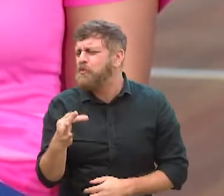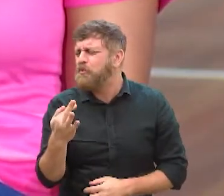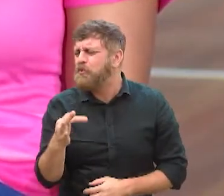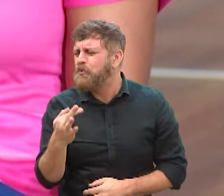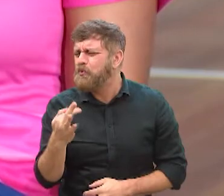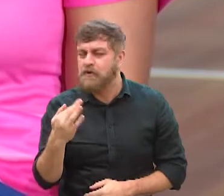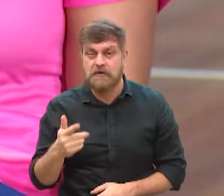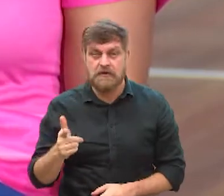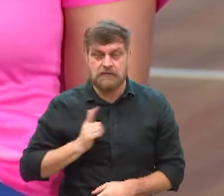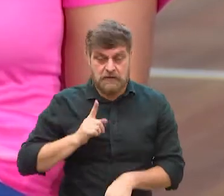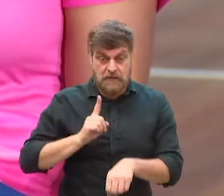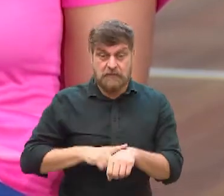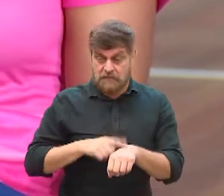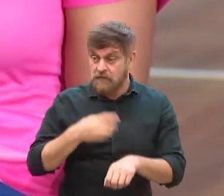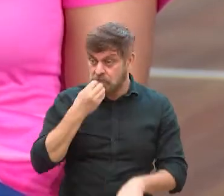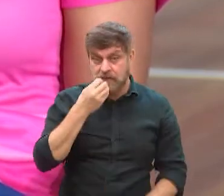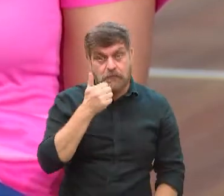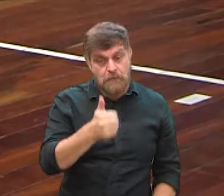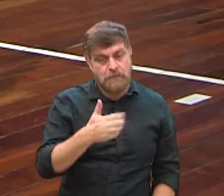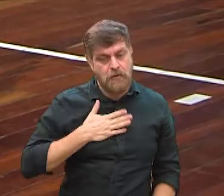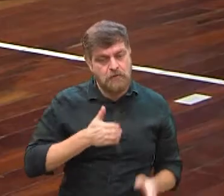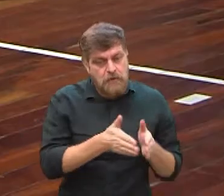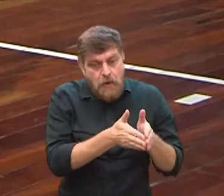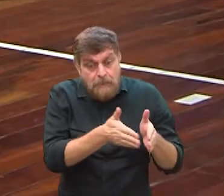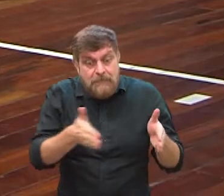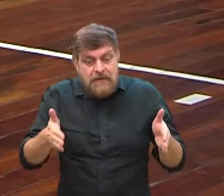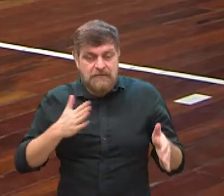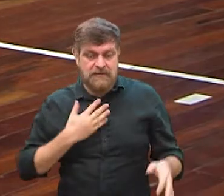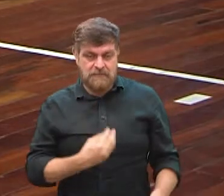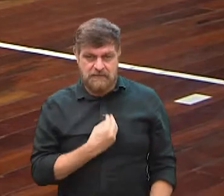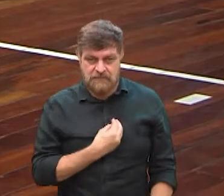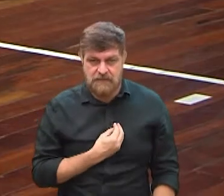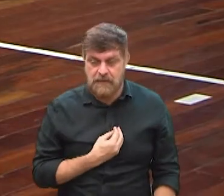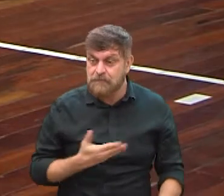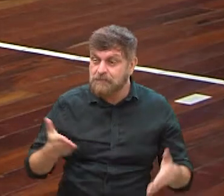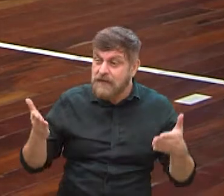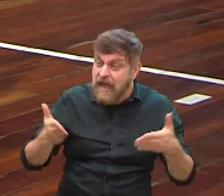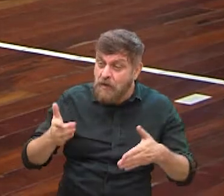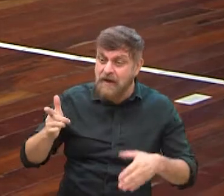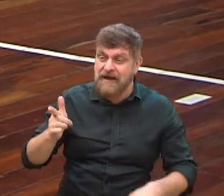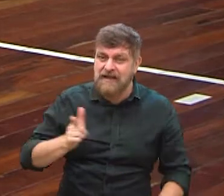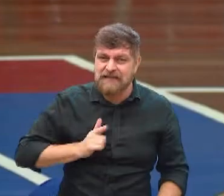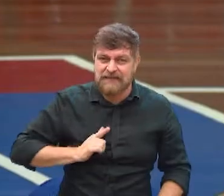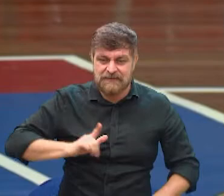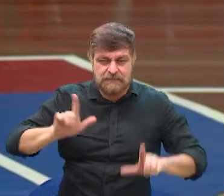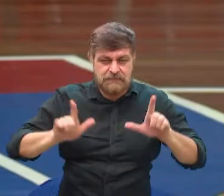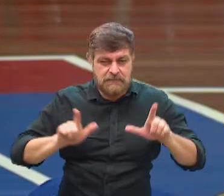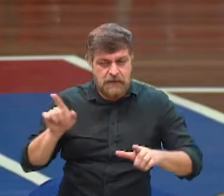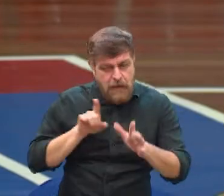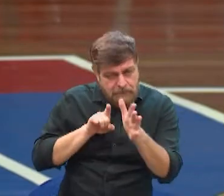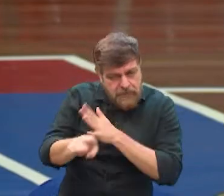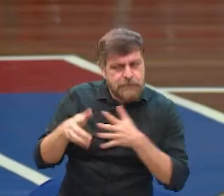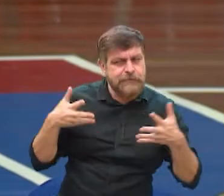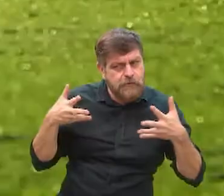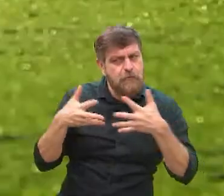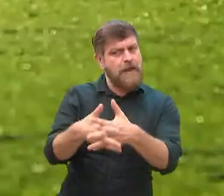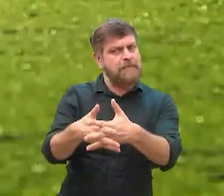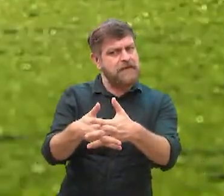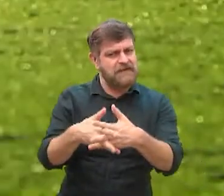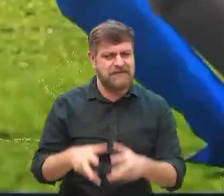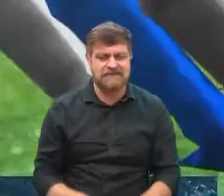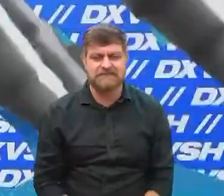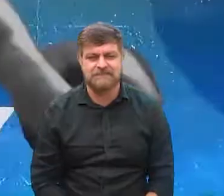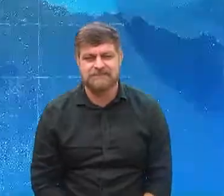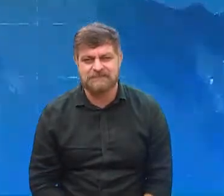Mas foi uma época muito boa na minha vida. Giane, é hora de um quadro aqui no nosso programa, que é a pergunta polêmica.